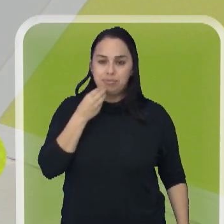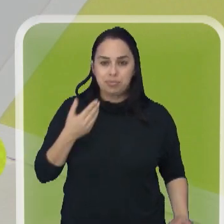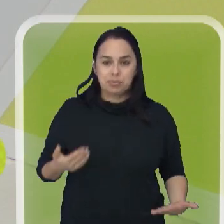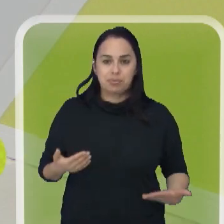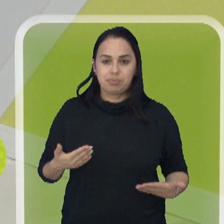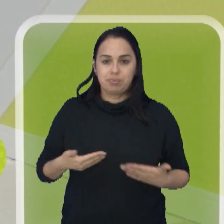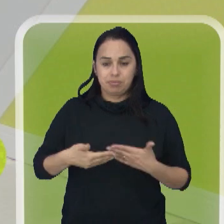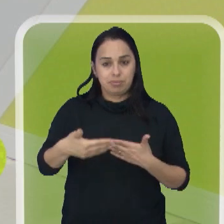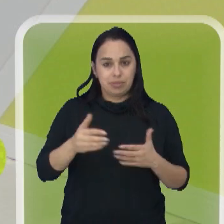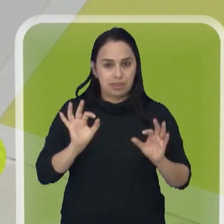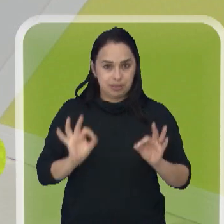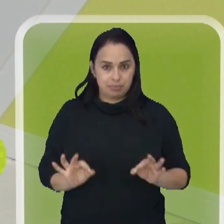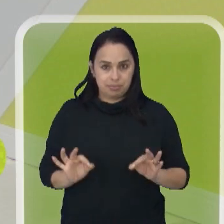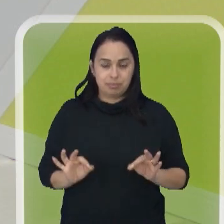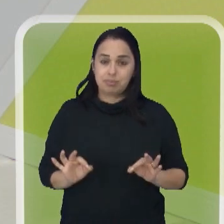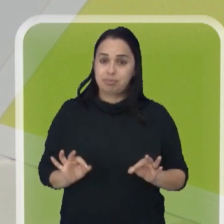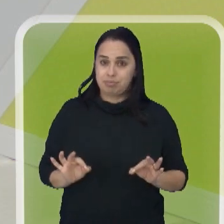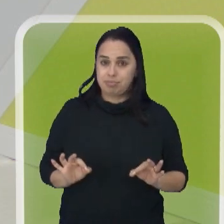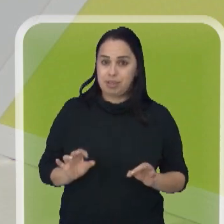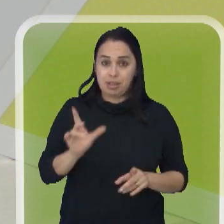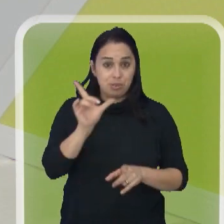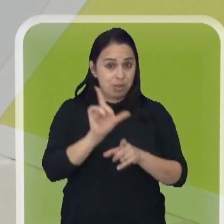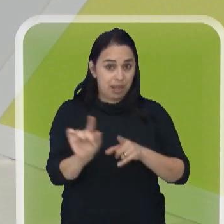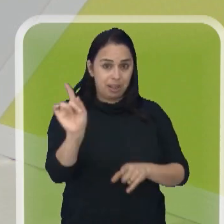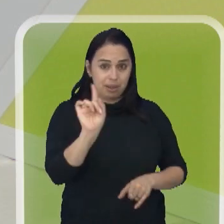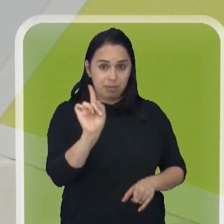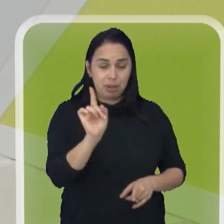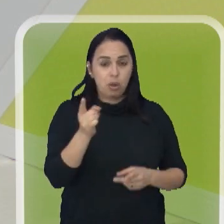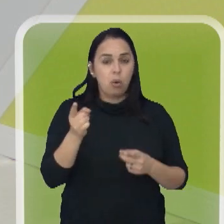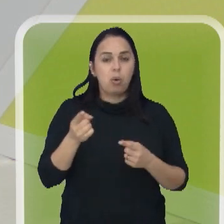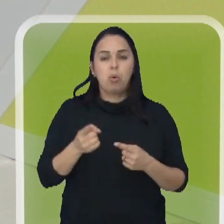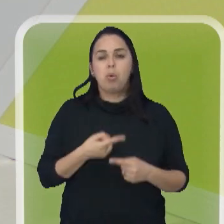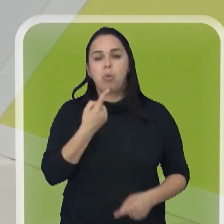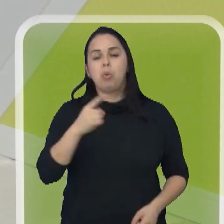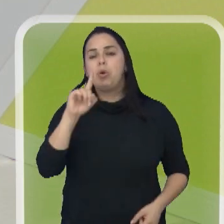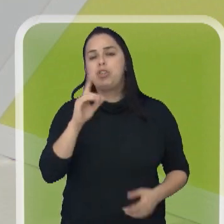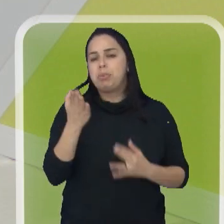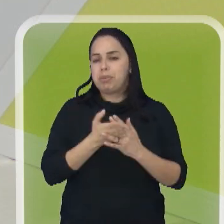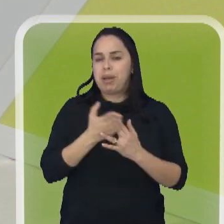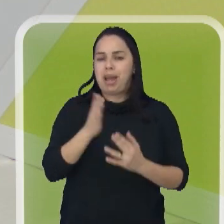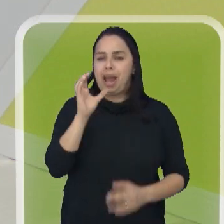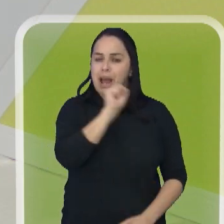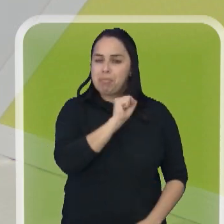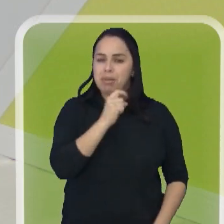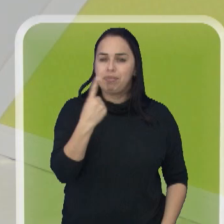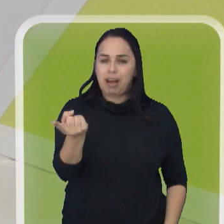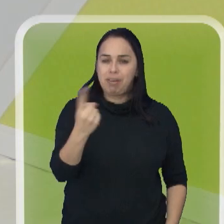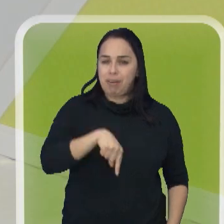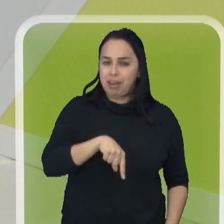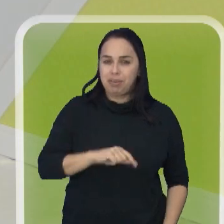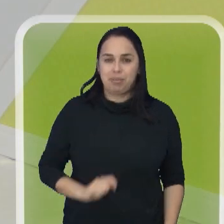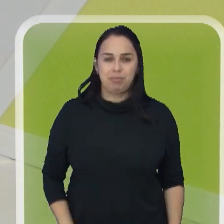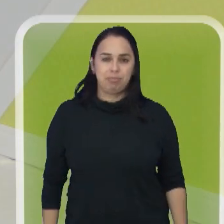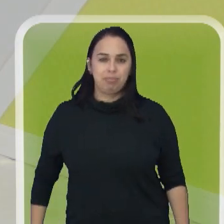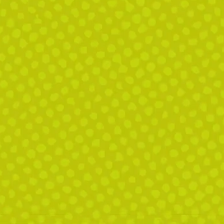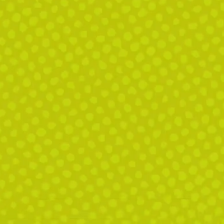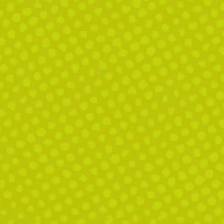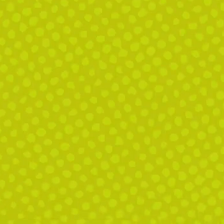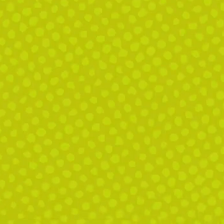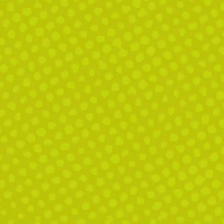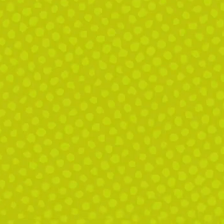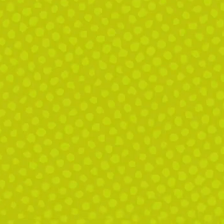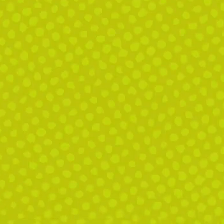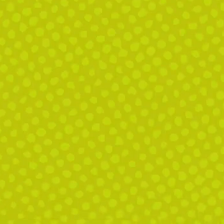de semifinal, tá certo? Olha só, não sai daí, a gente vai para o último intervalo do dia, é rapidinho, a gente volta já.